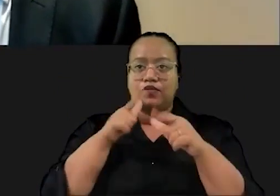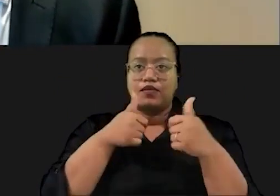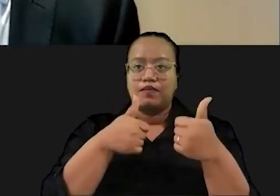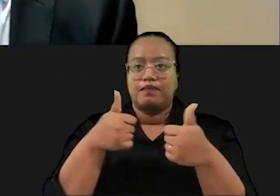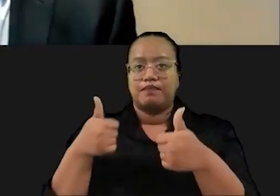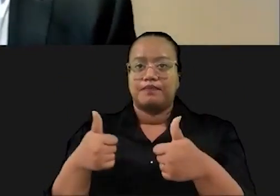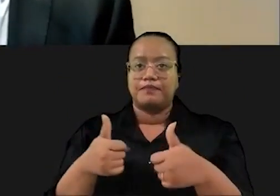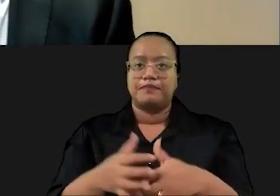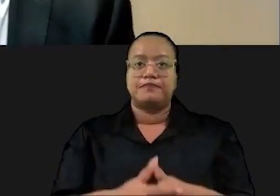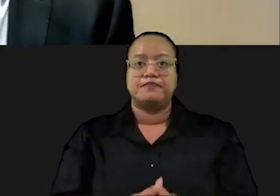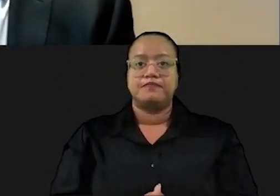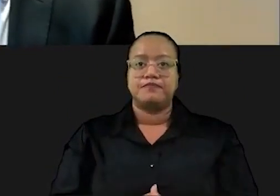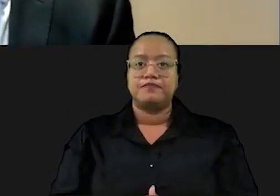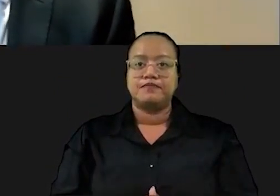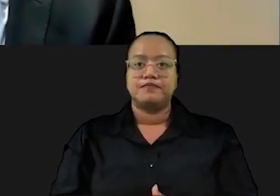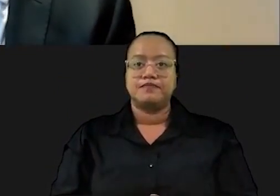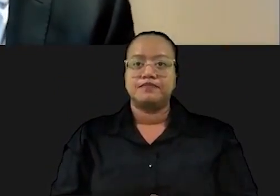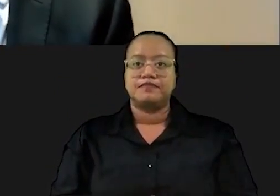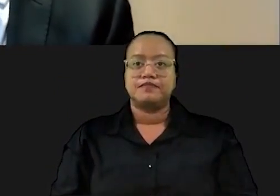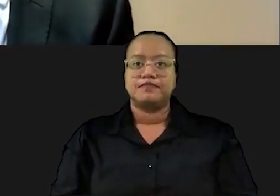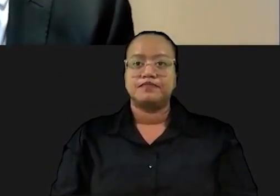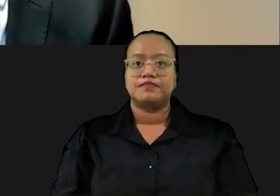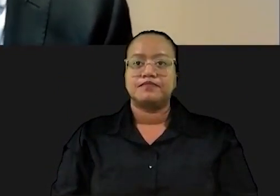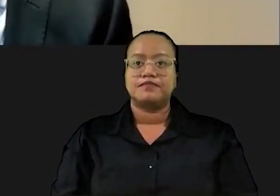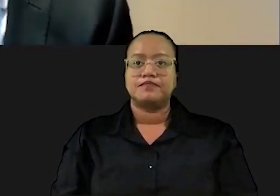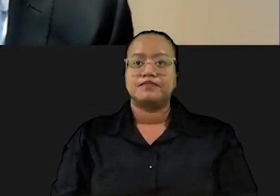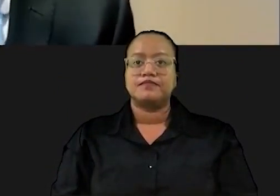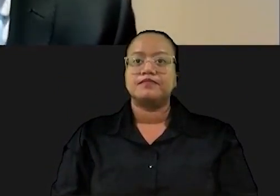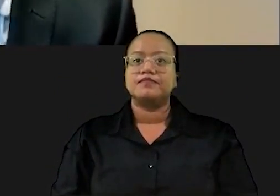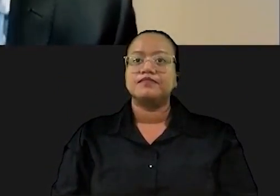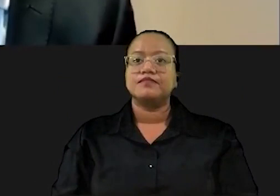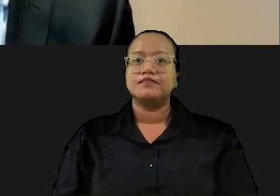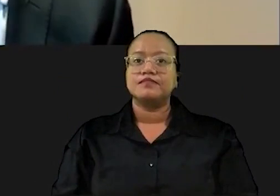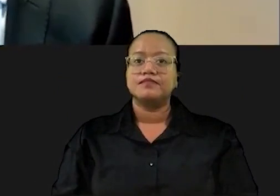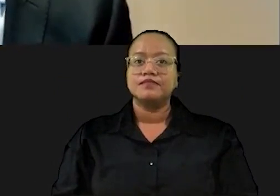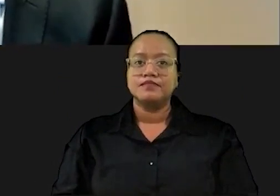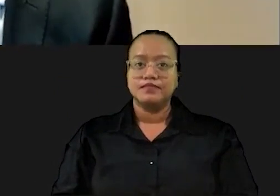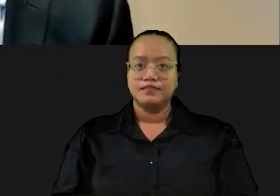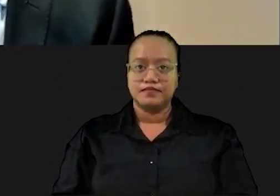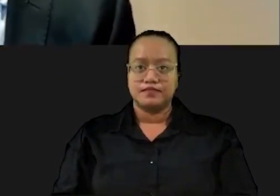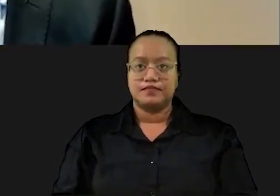Agora, então, agora eu passo para a terceira parte da minha fala,